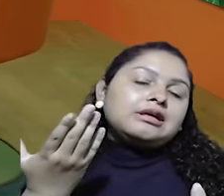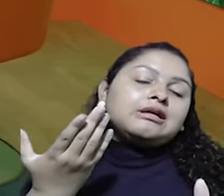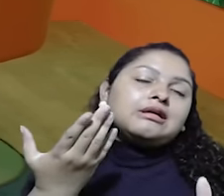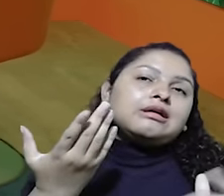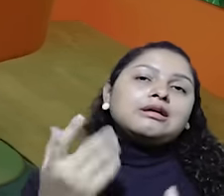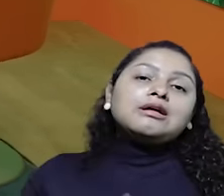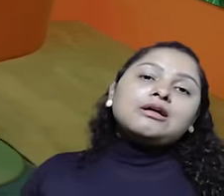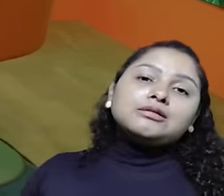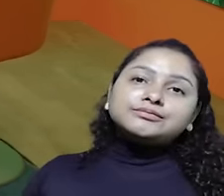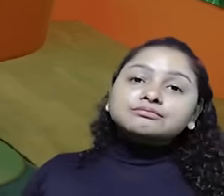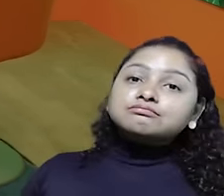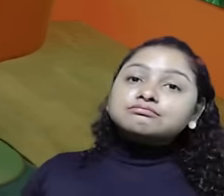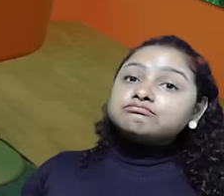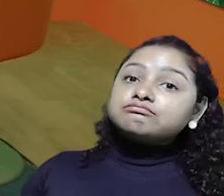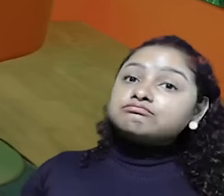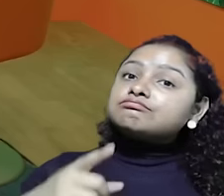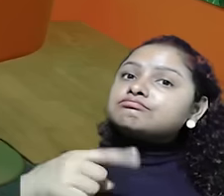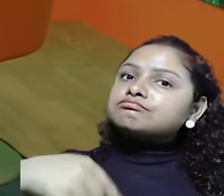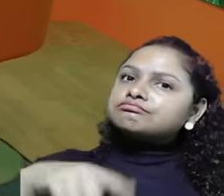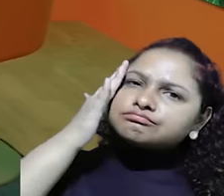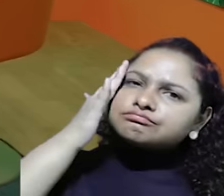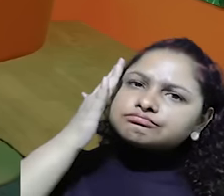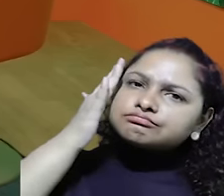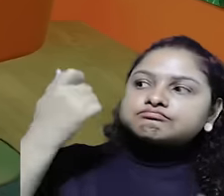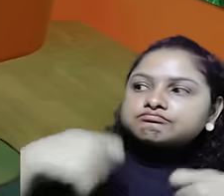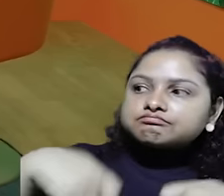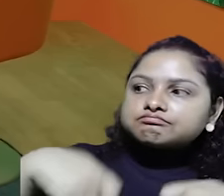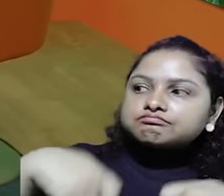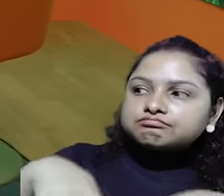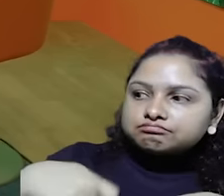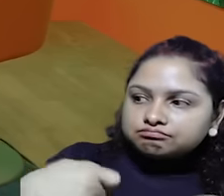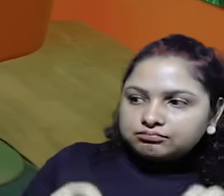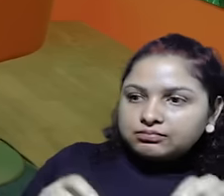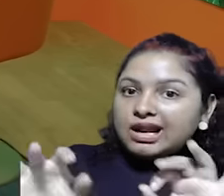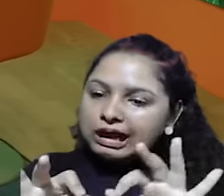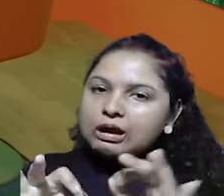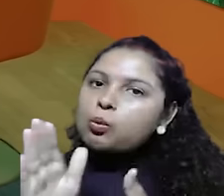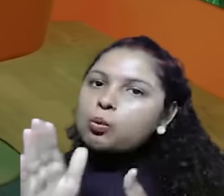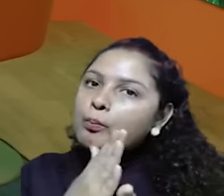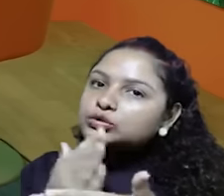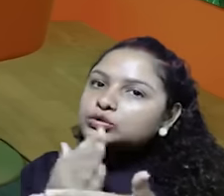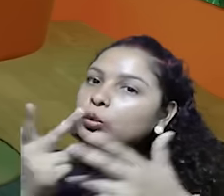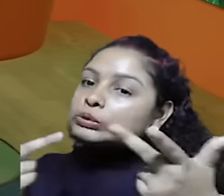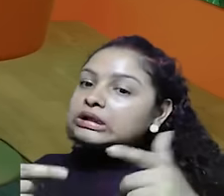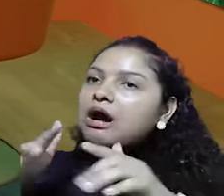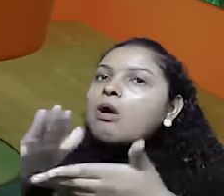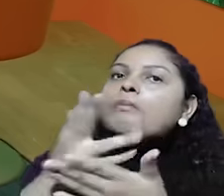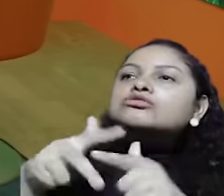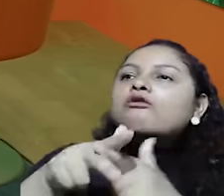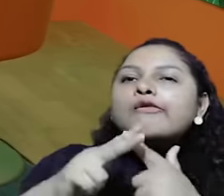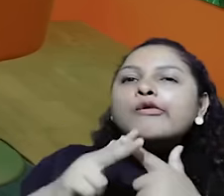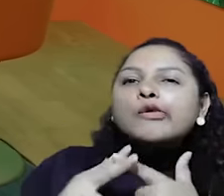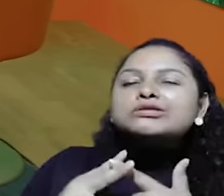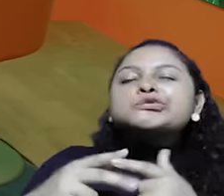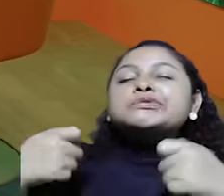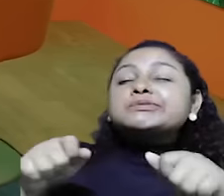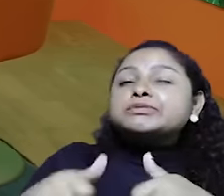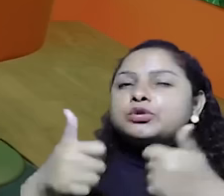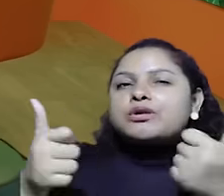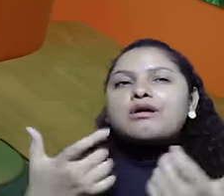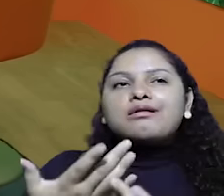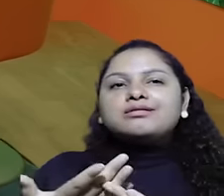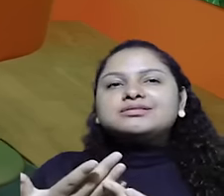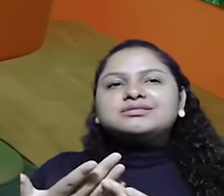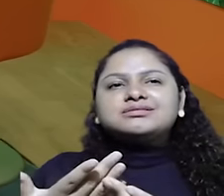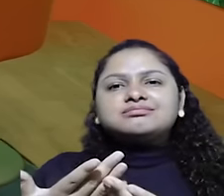que existe a necessidade de ajustes né algumas configurações o Emerson trouxe aqui pra gente falou Poxa mas